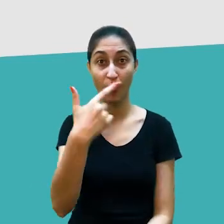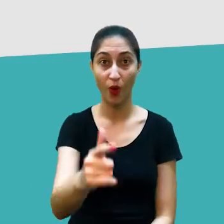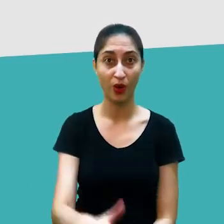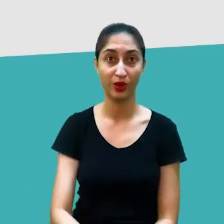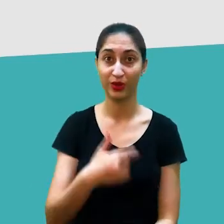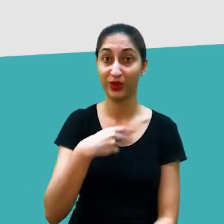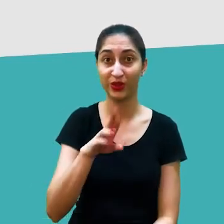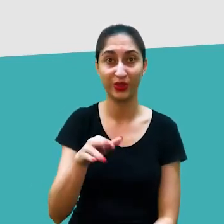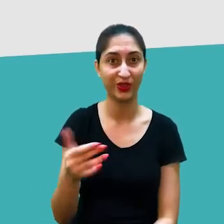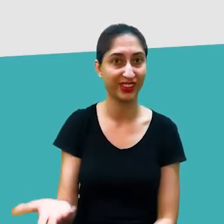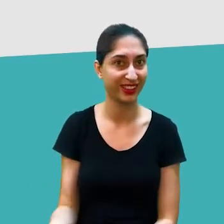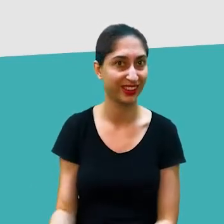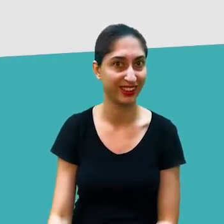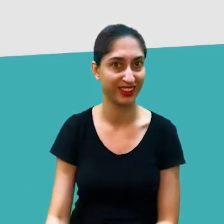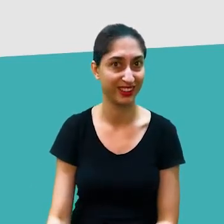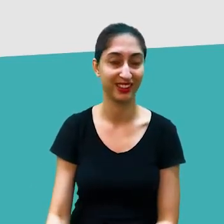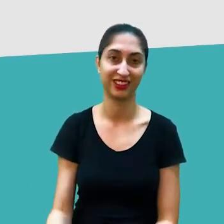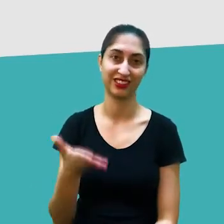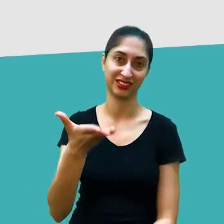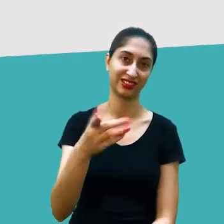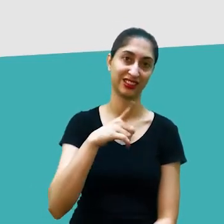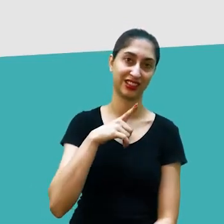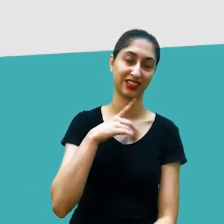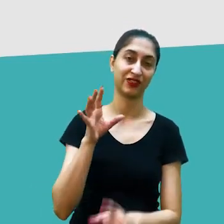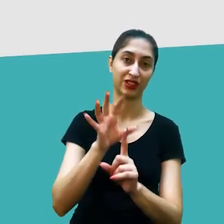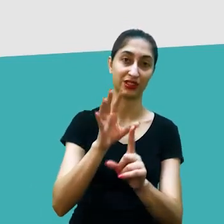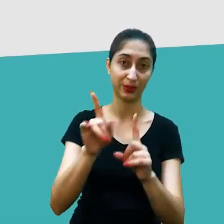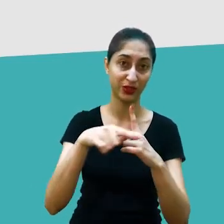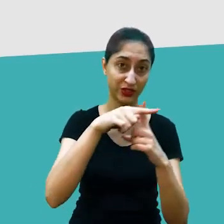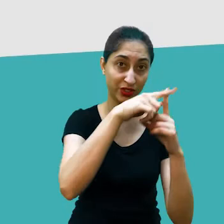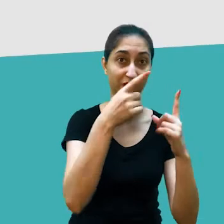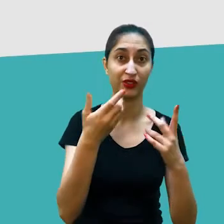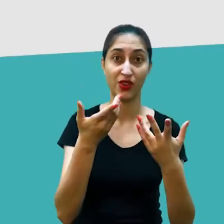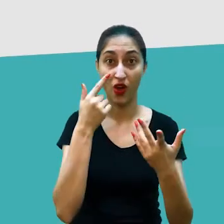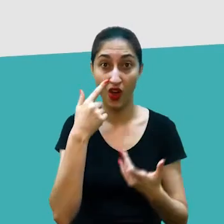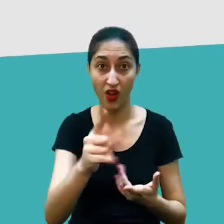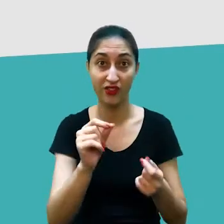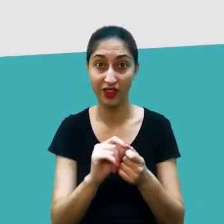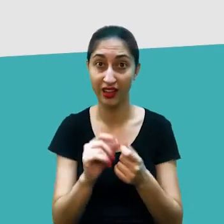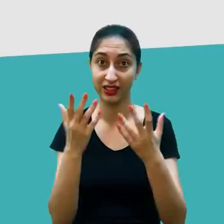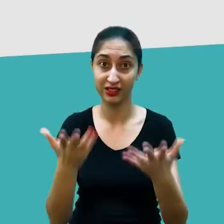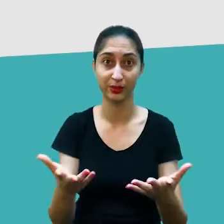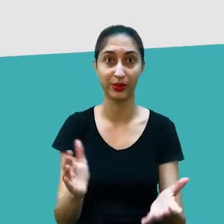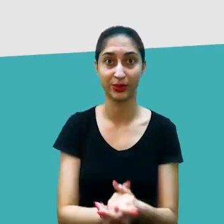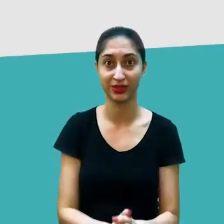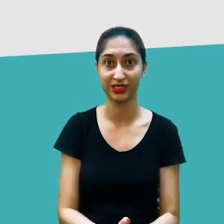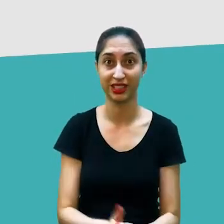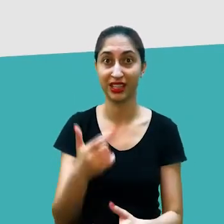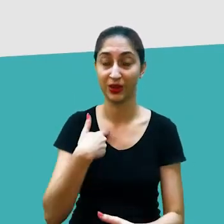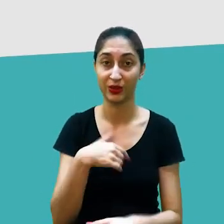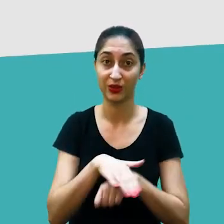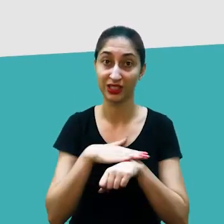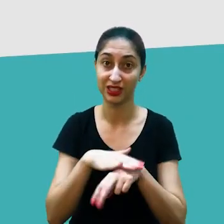me vi tanto. Isso tem que ter um efeito positivo de dizer, faz alguma coisa, toma uma atitude, porque eu estou falando comigo